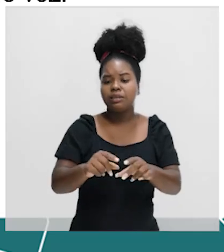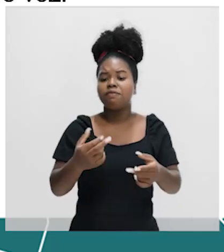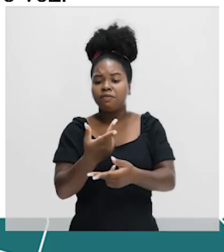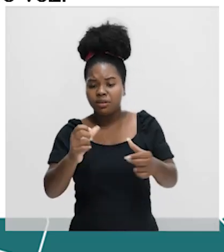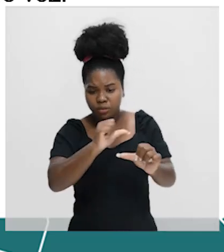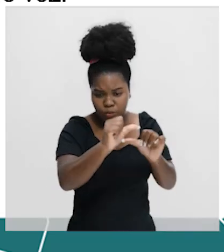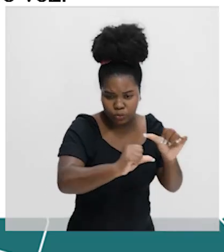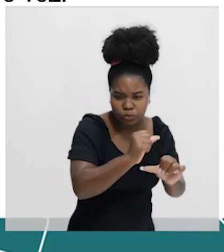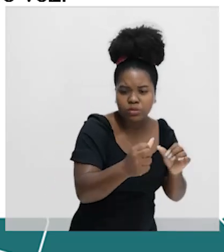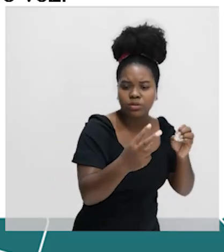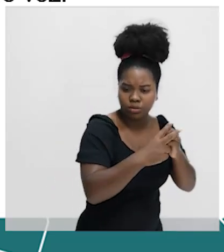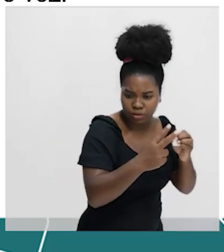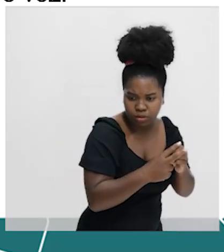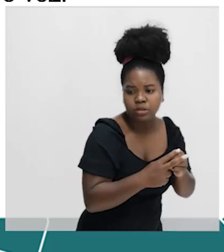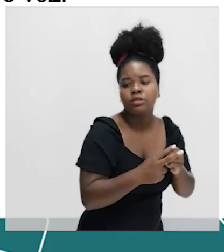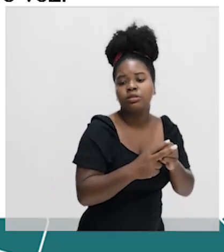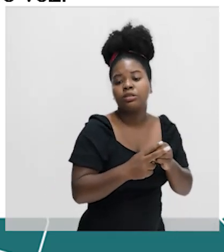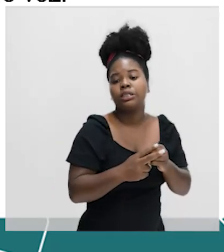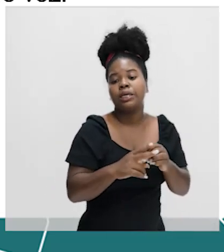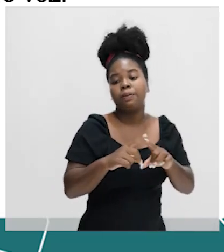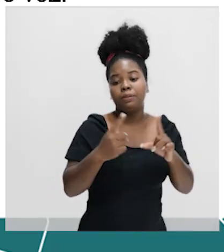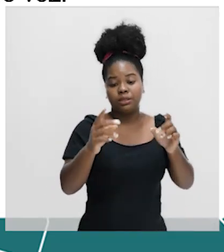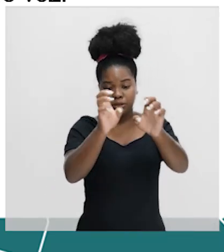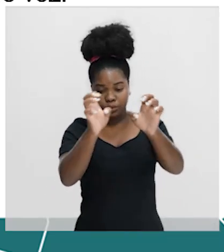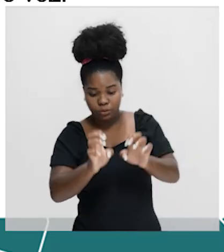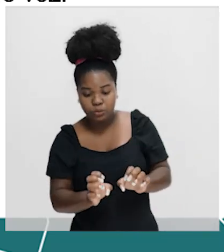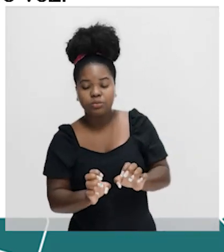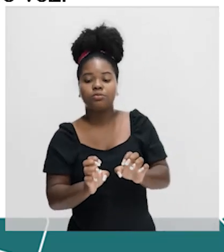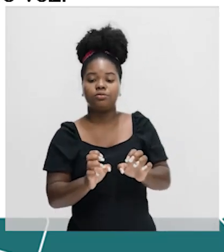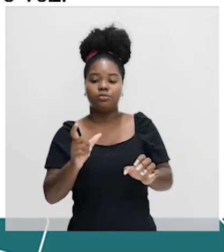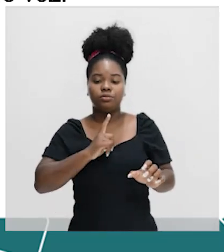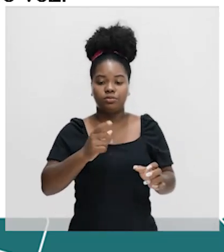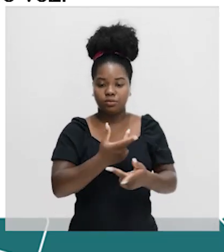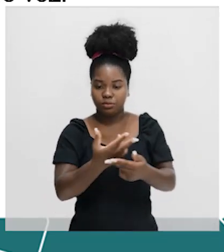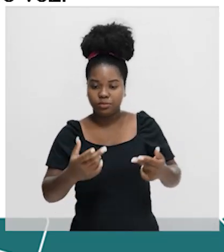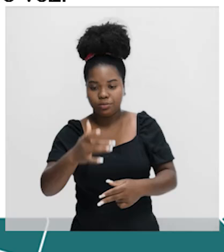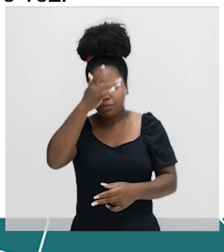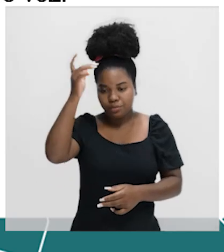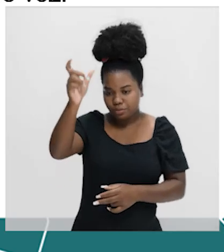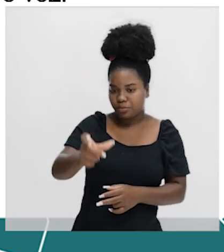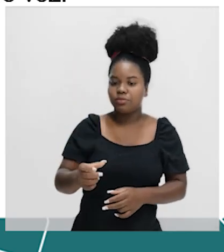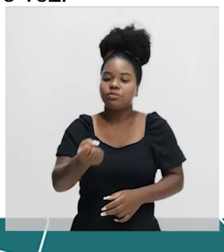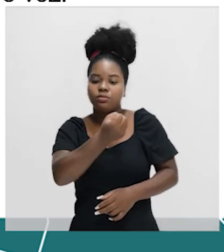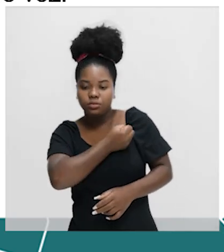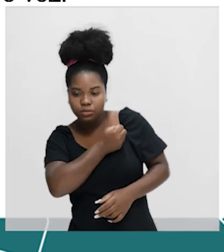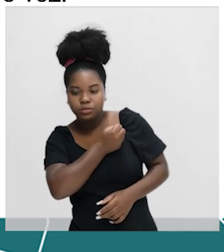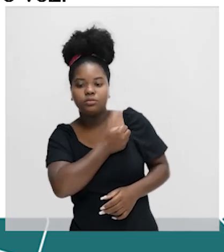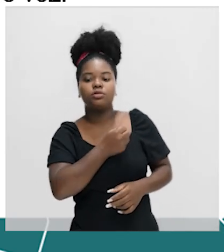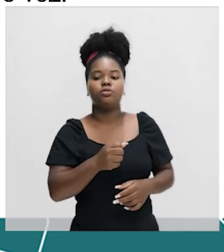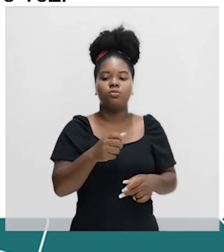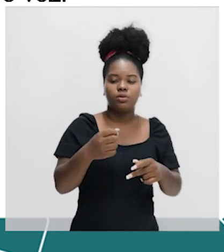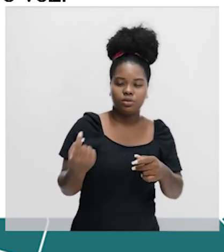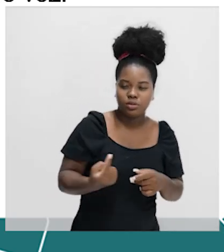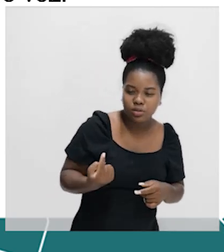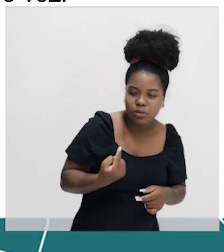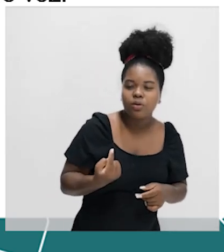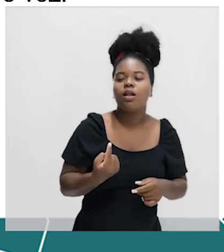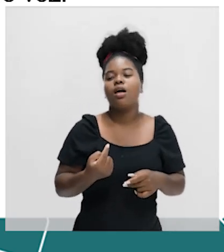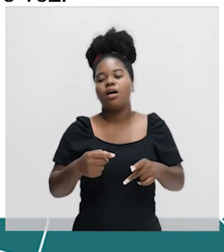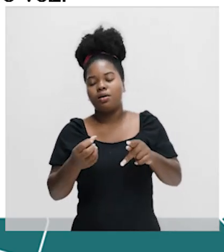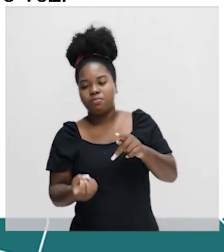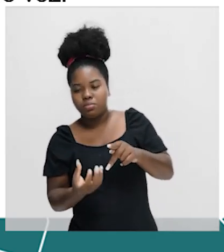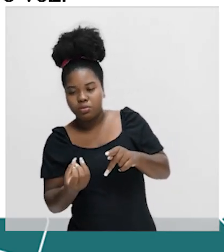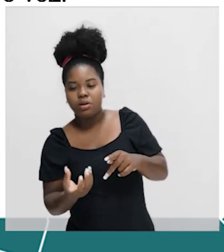que a sua conjugação é feita mediante as variações de pessoa, número, tempo, modo